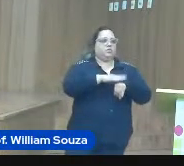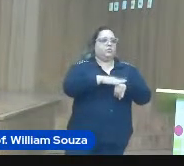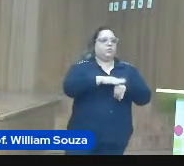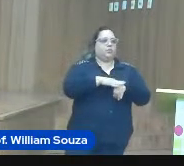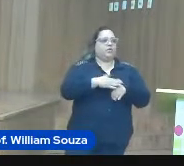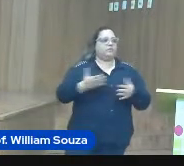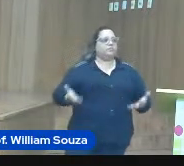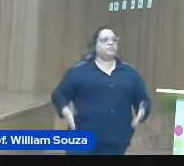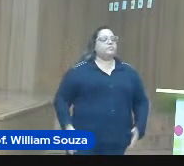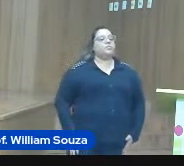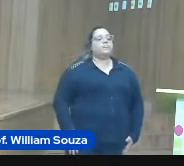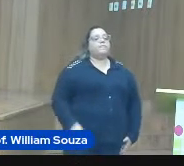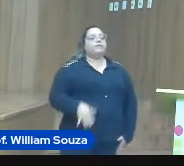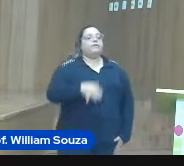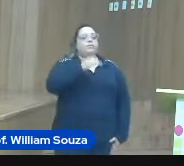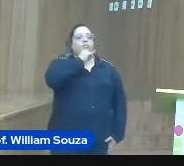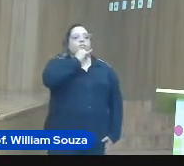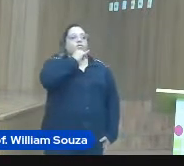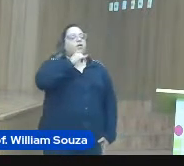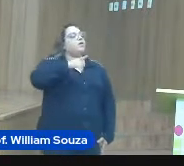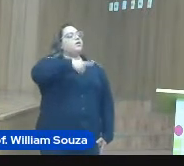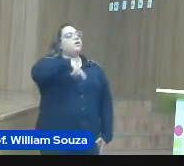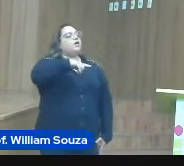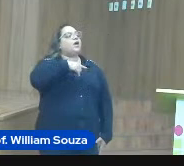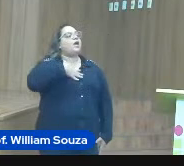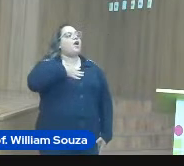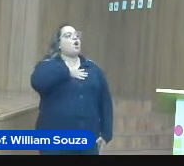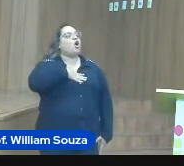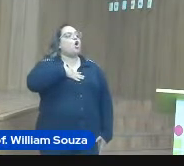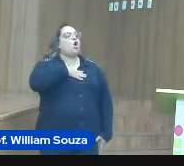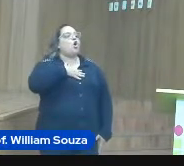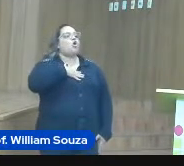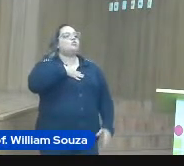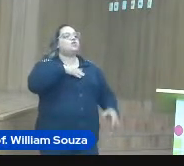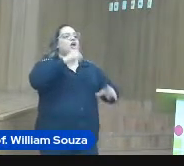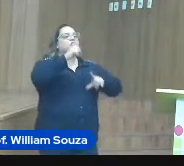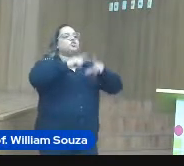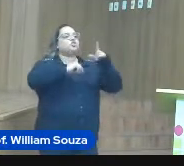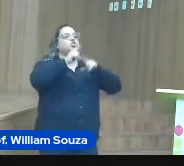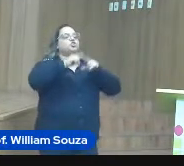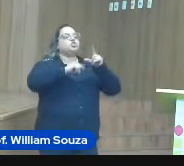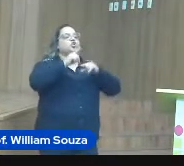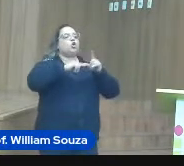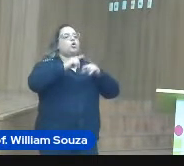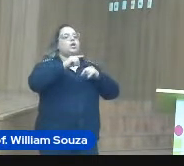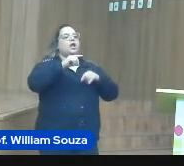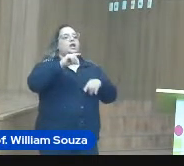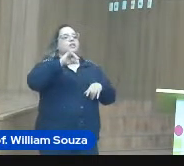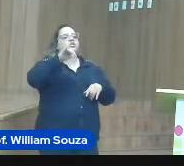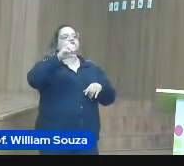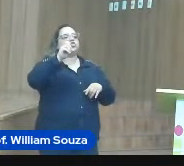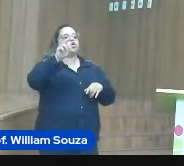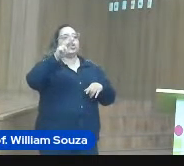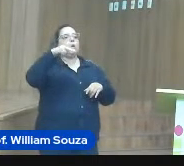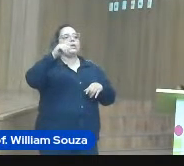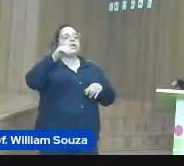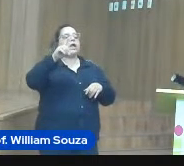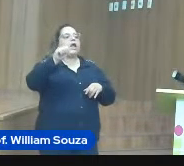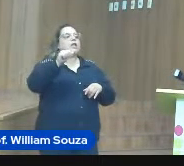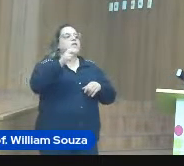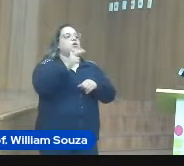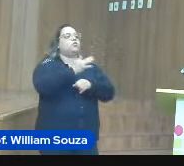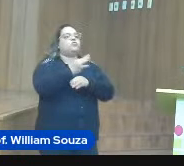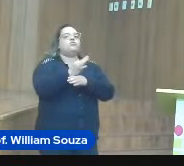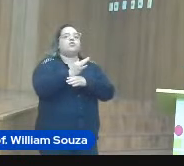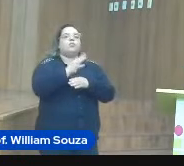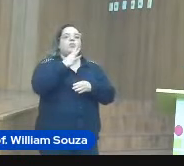Por exemplo, quem gosta de Jornada nas Estrelas? Por exemplo, não sei se a galera conhece Jornada nas Estrelas aí, mas foi